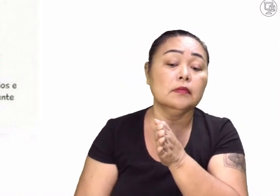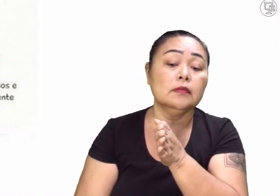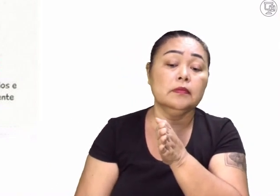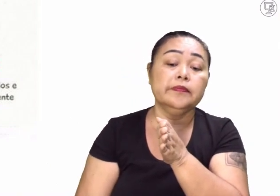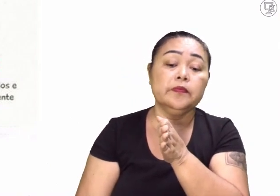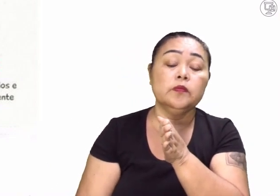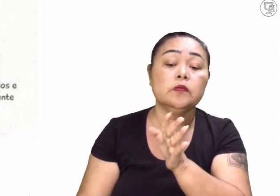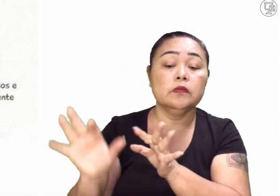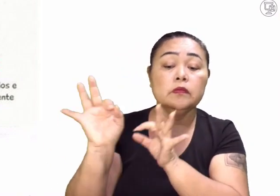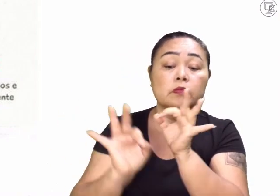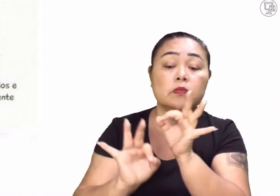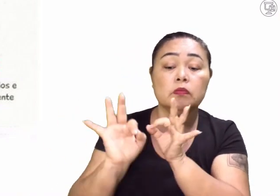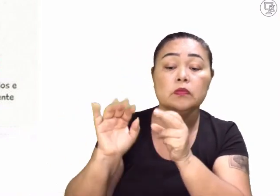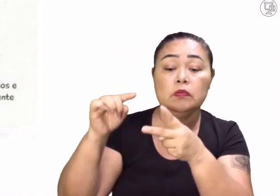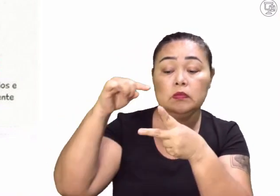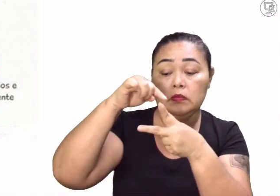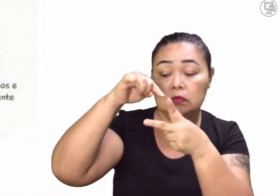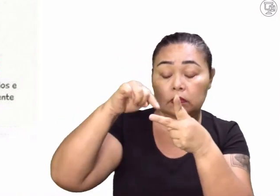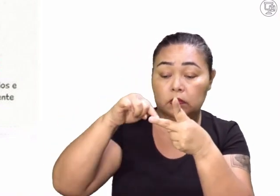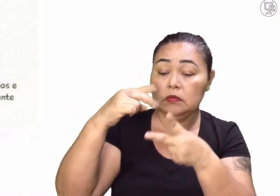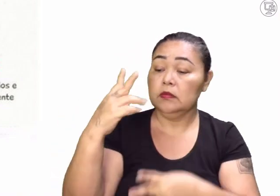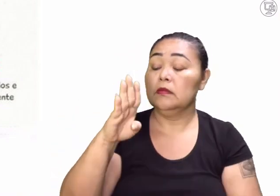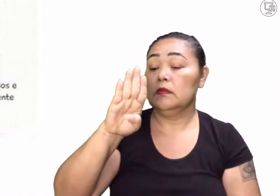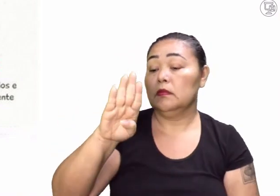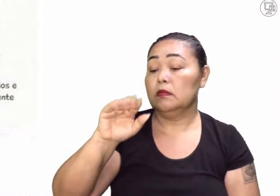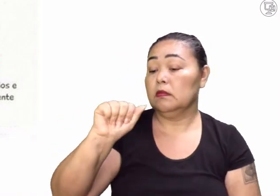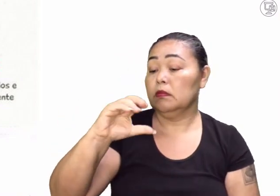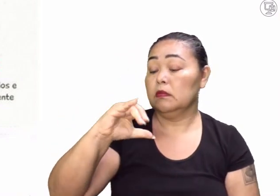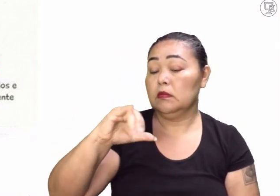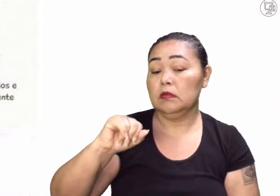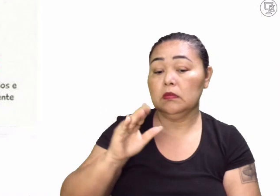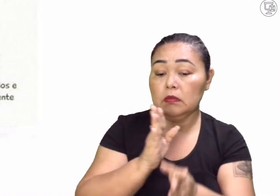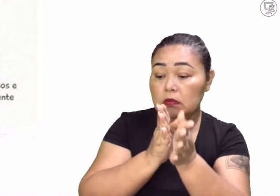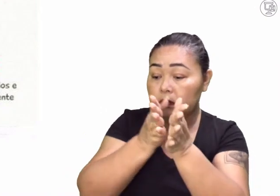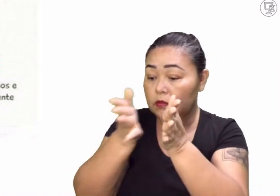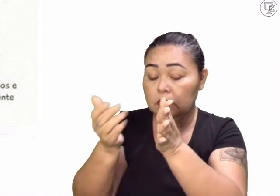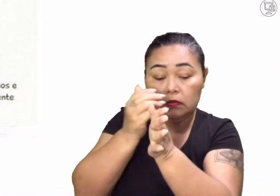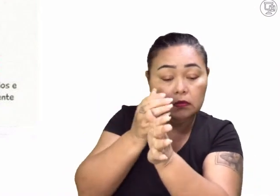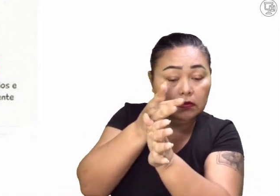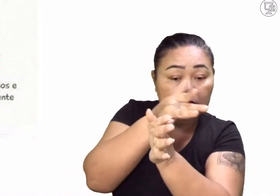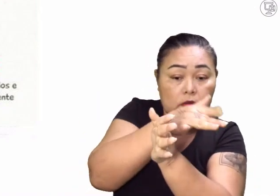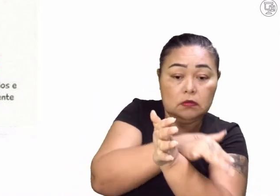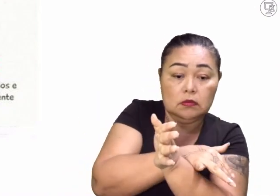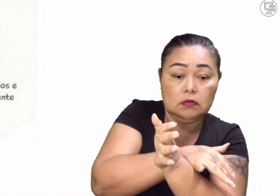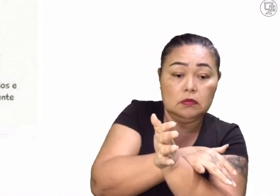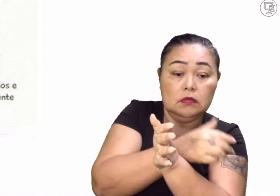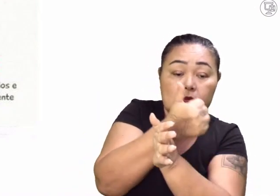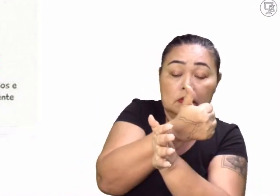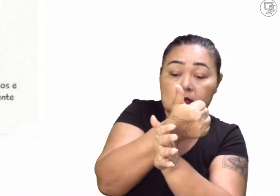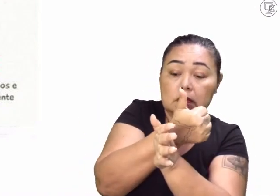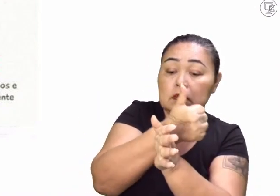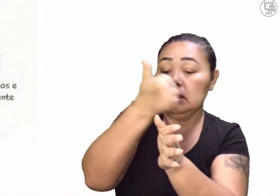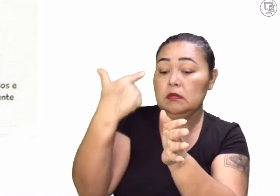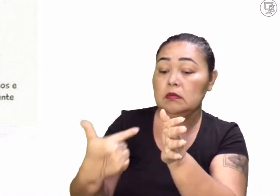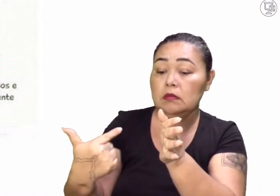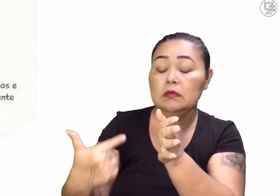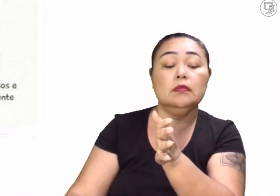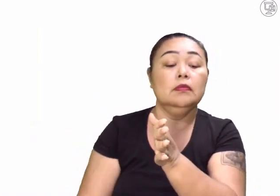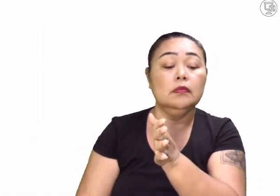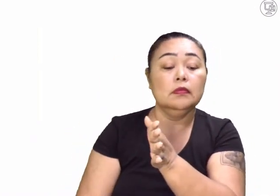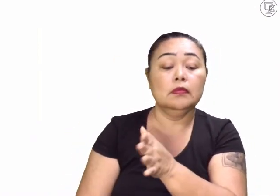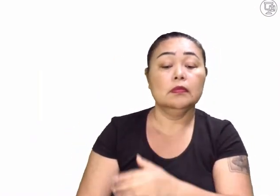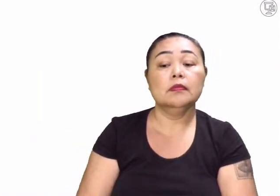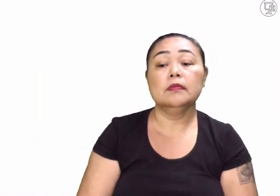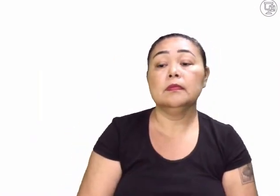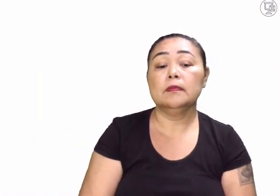gente tem a formação aí de Duas bacias. bacias, porque o relevo está separando, né, Isso. a bacia 1 da bacia 2.